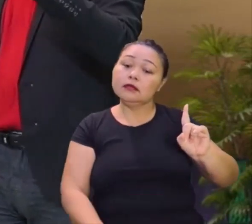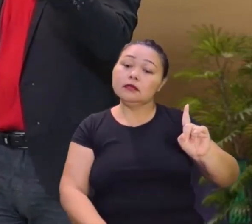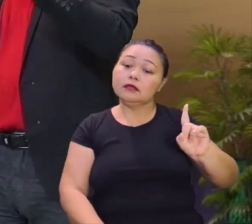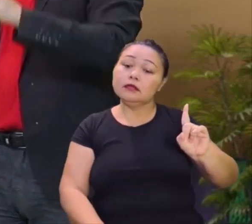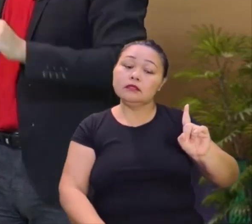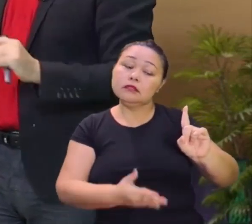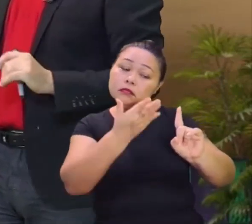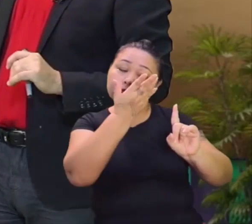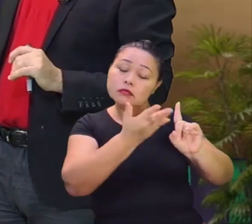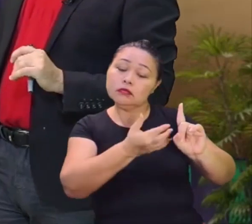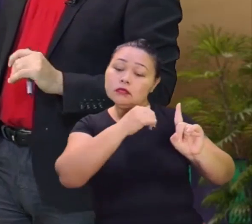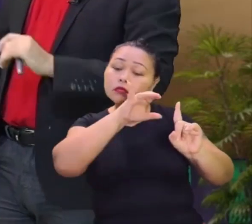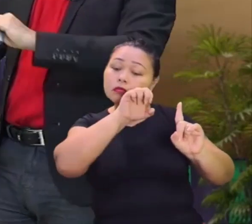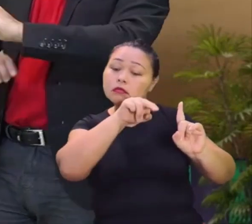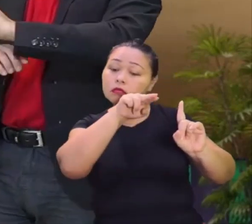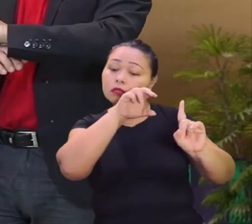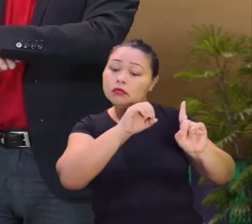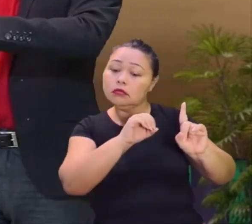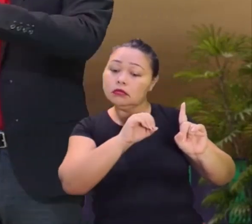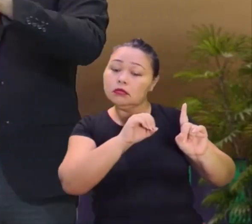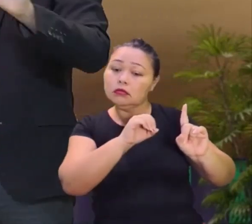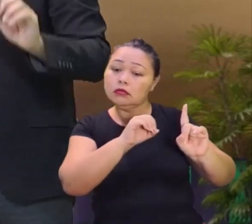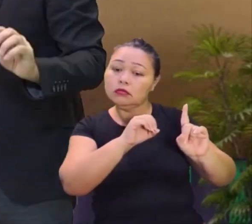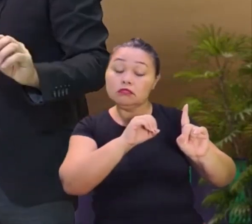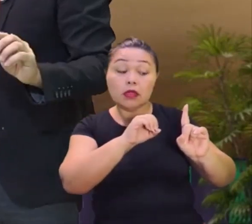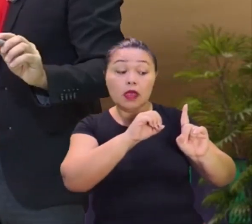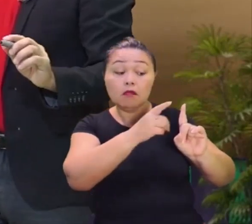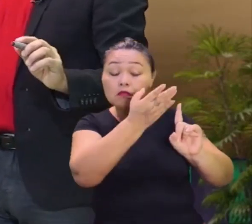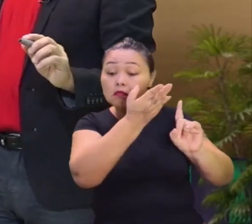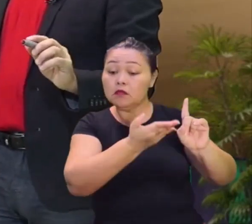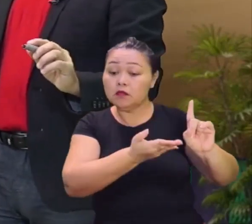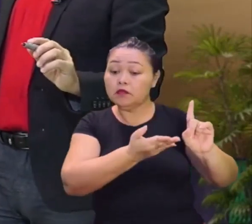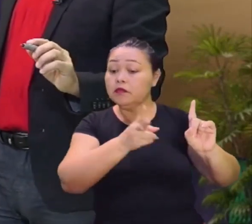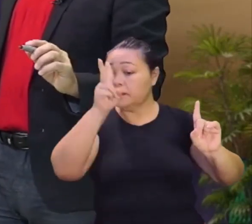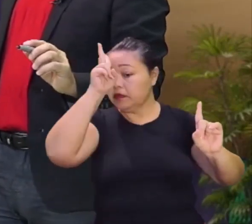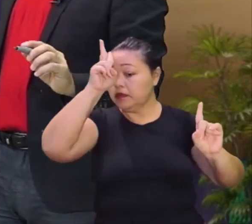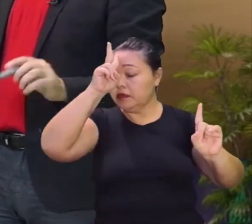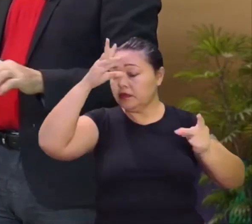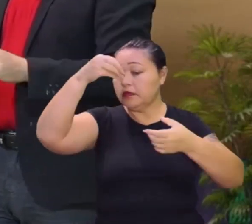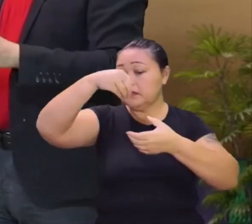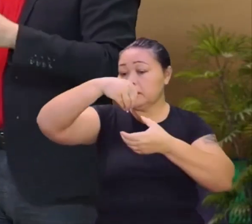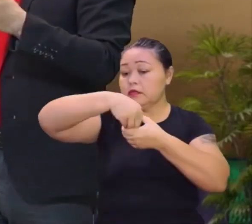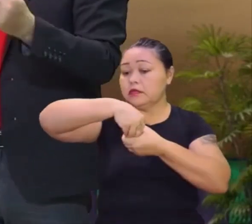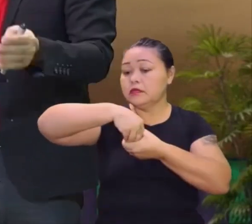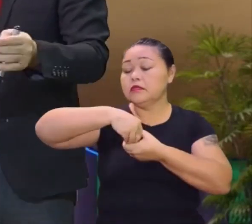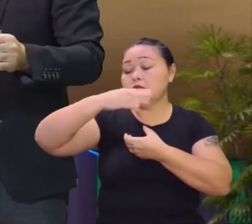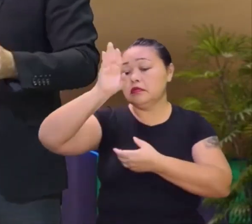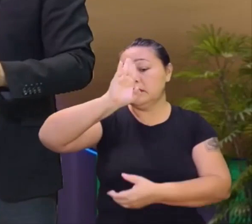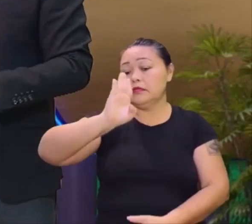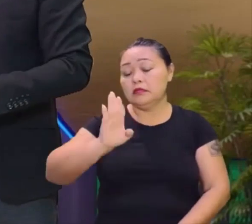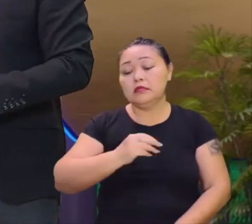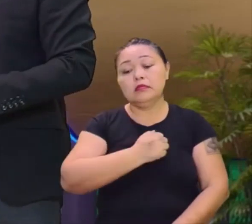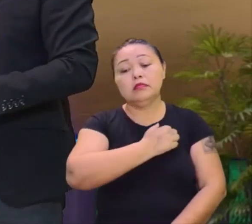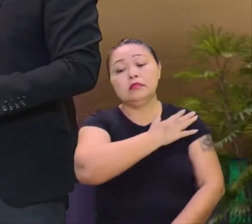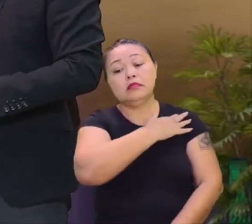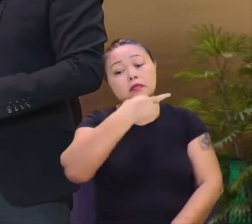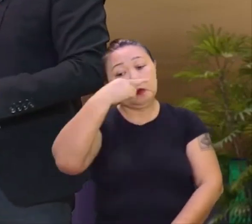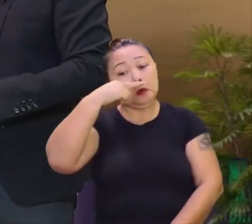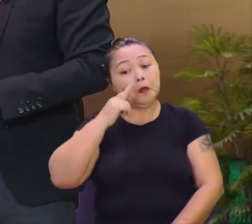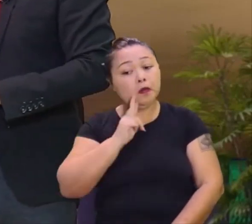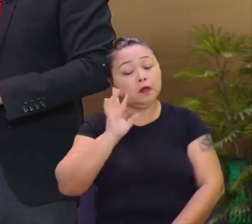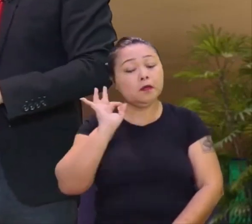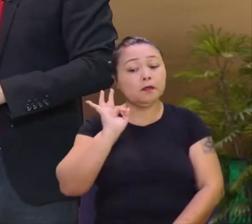personagem icônico, um personagem ímpar na história do Brasil, que Muito foi bem. Marechal Cândido